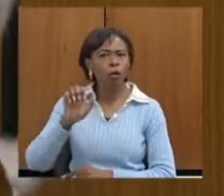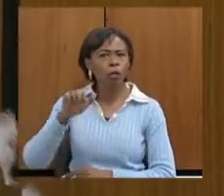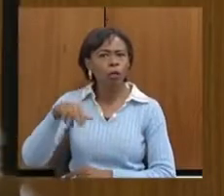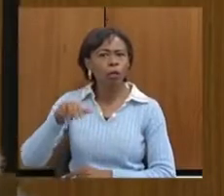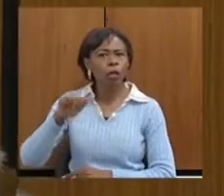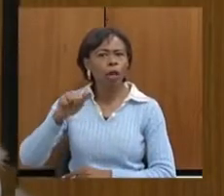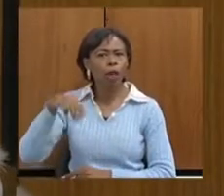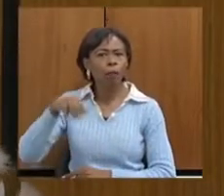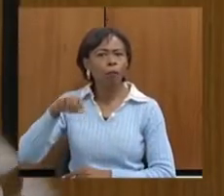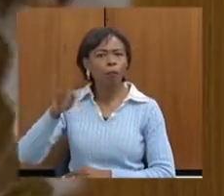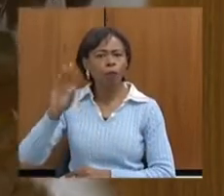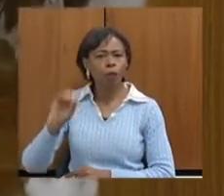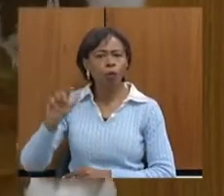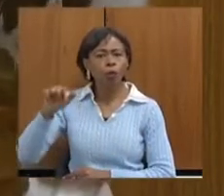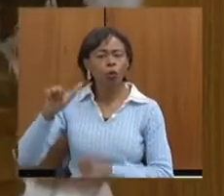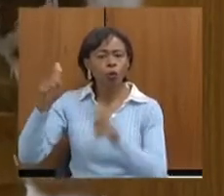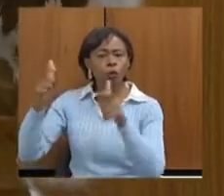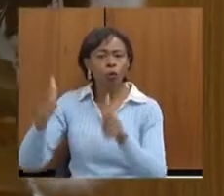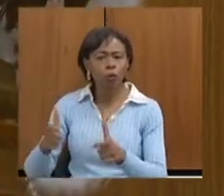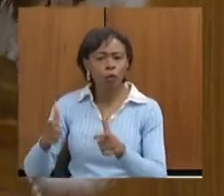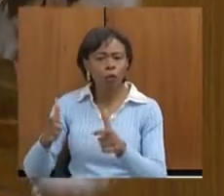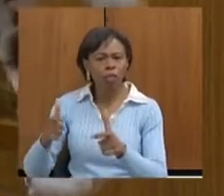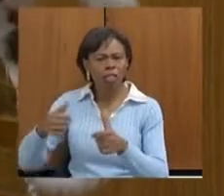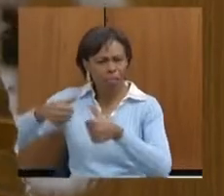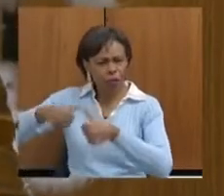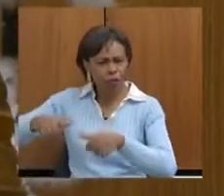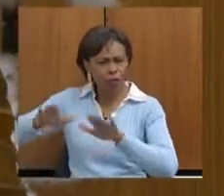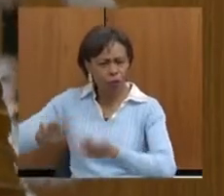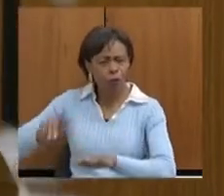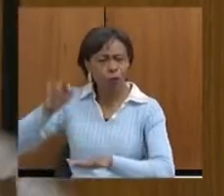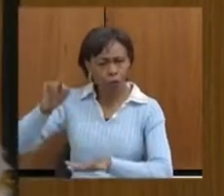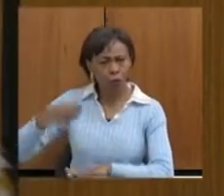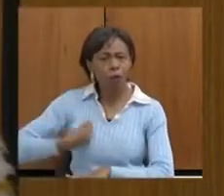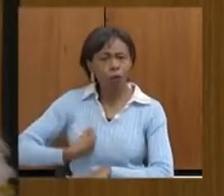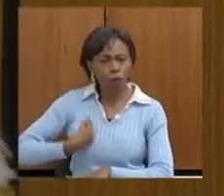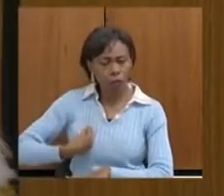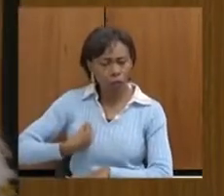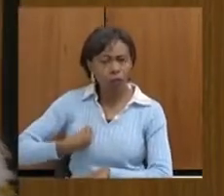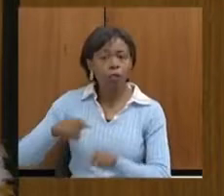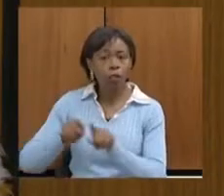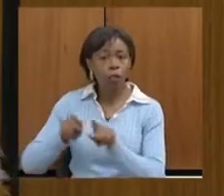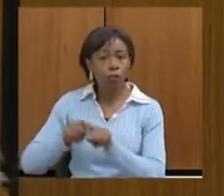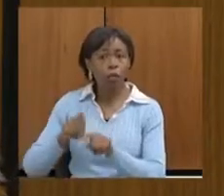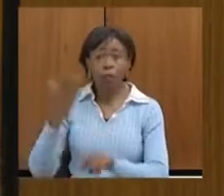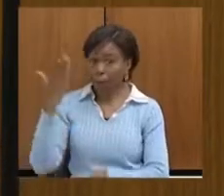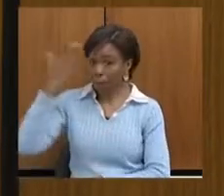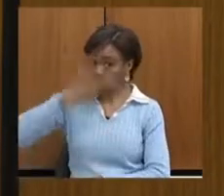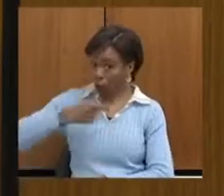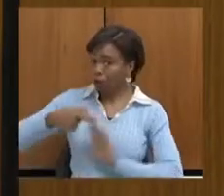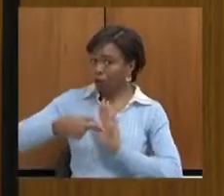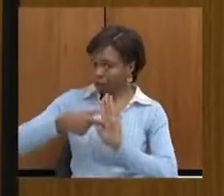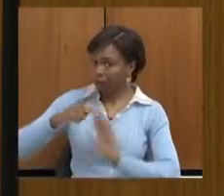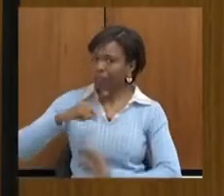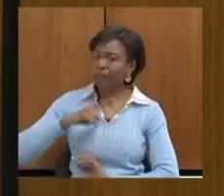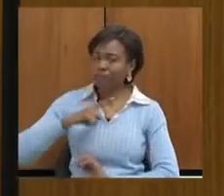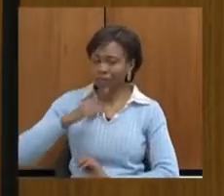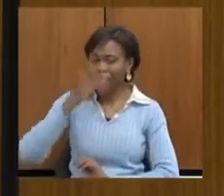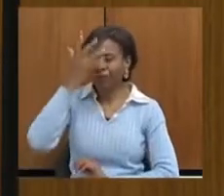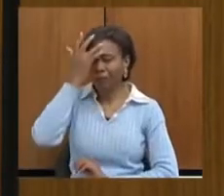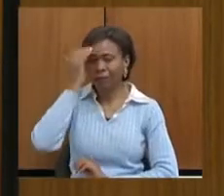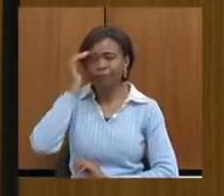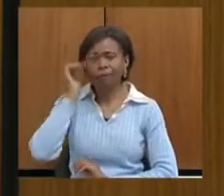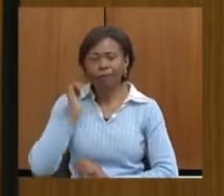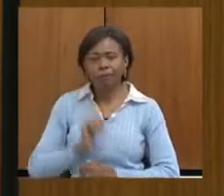como é foi o nosso local né onde nós ficamos ali presentes ali e tem a prova aqui né é